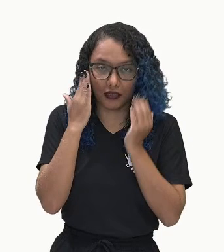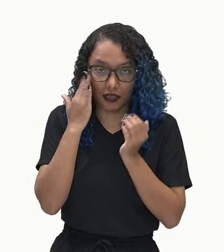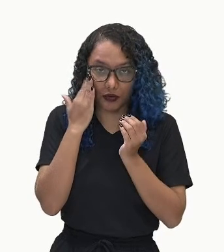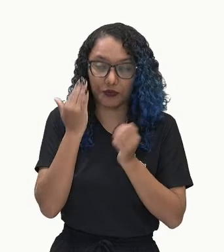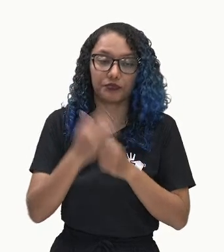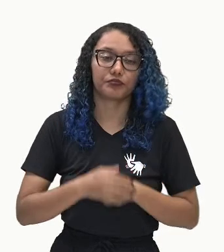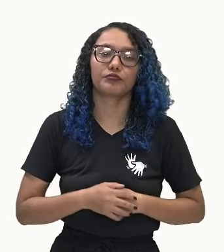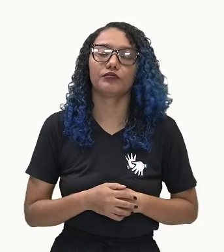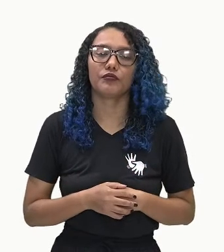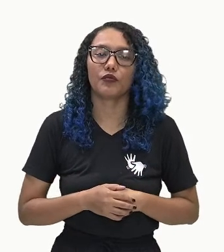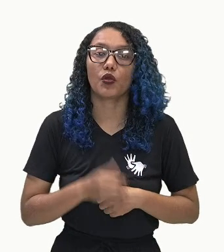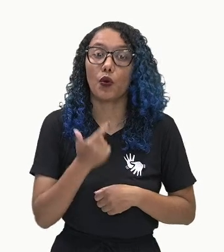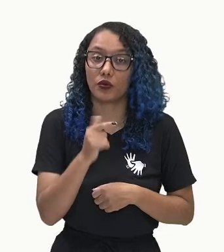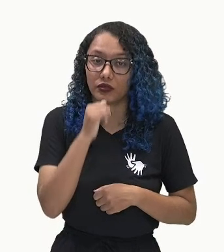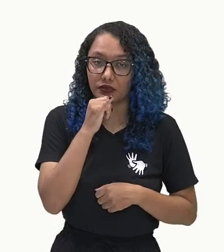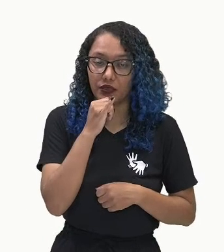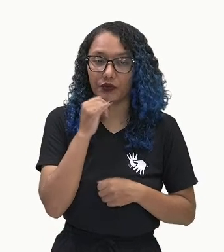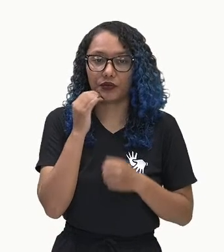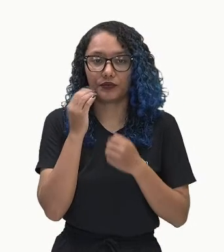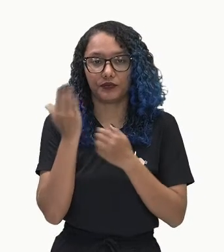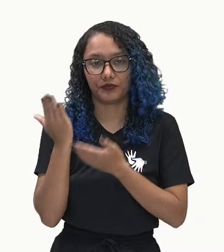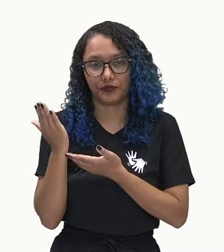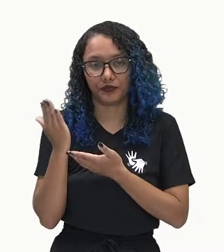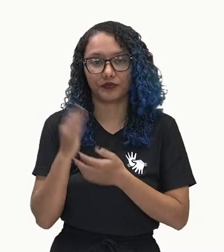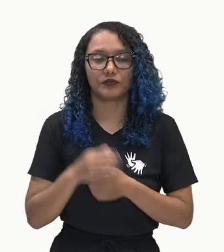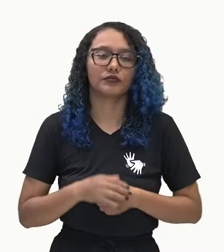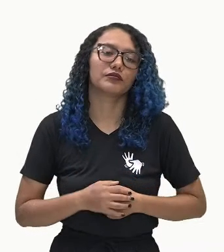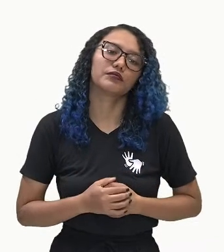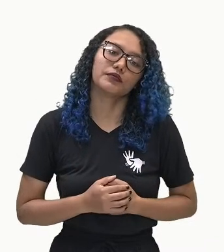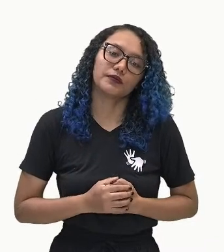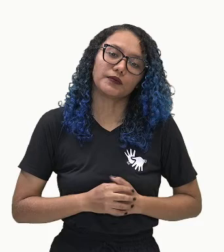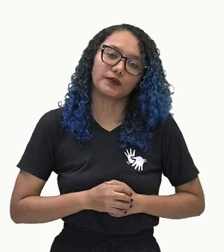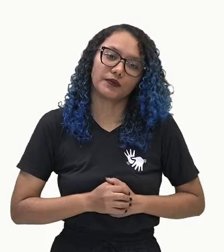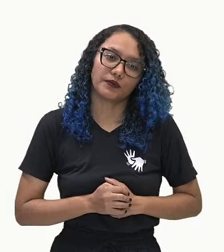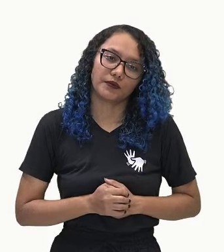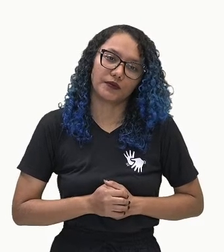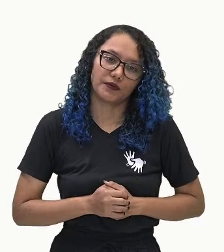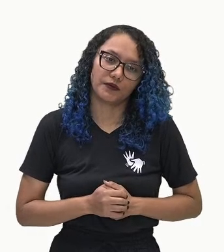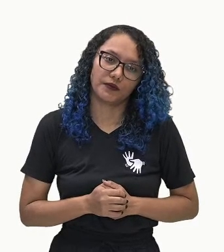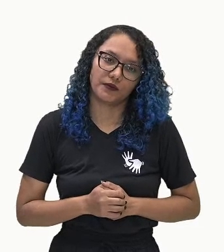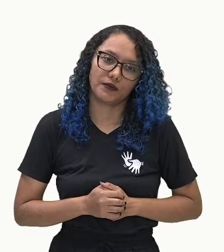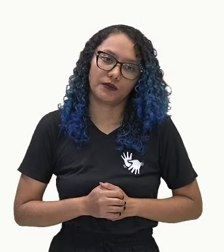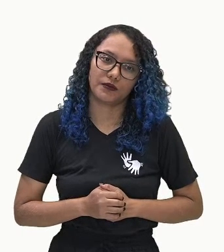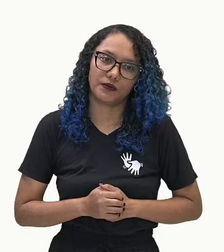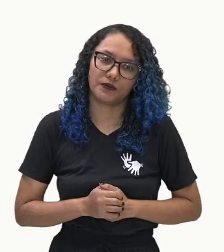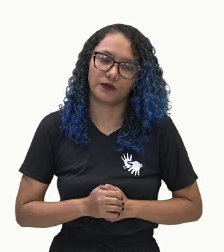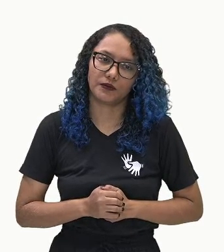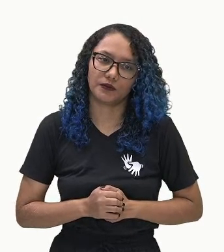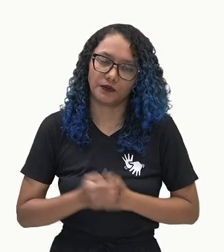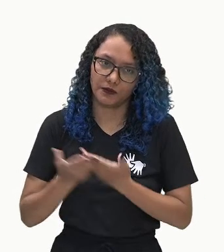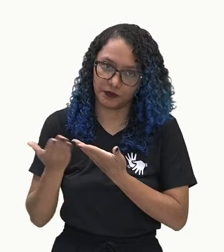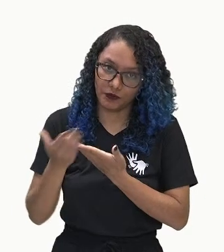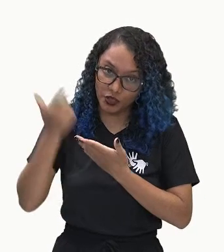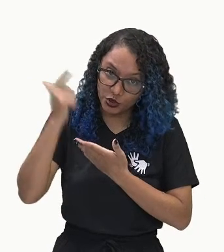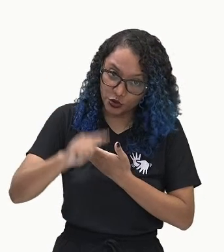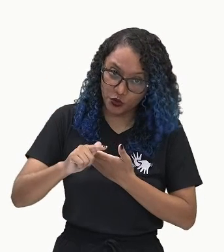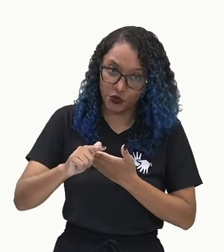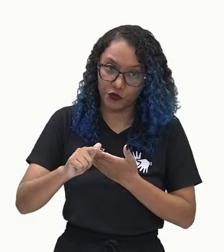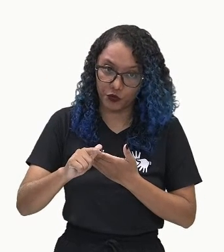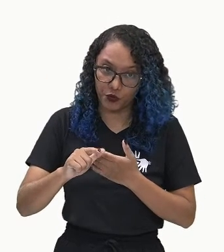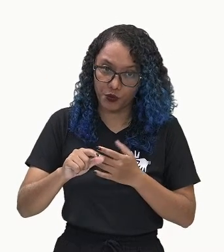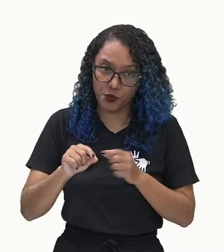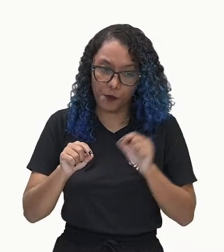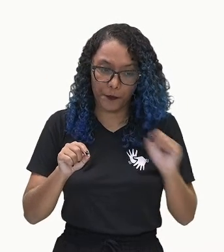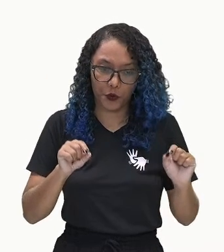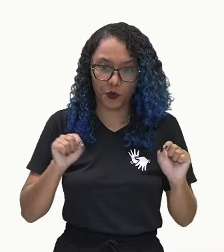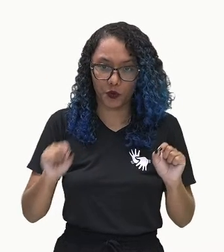a mais um exemplo, olha lá. Novamente, a gente tem aqui dois pontos, onde, se você reparar bem, esses